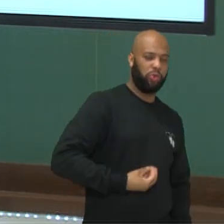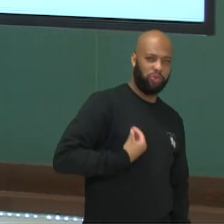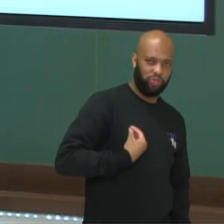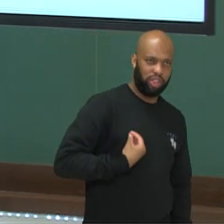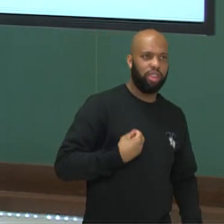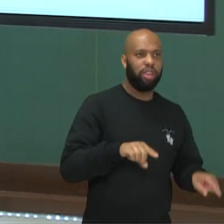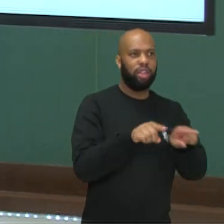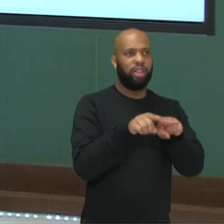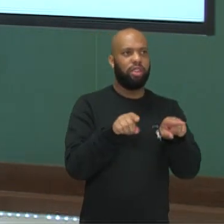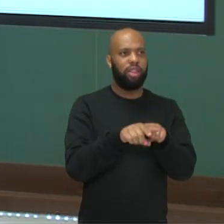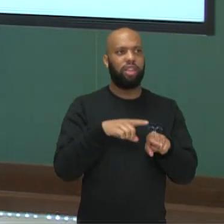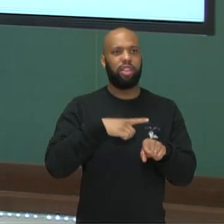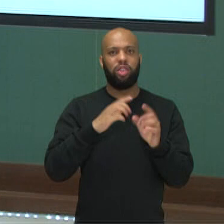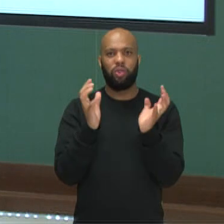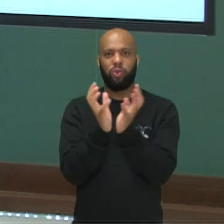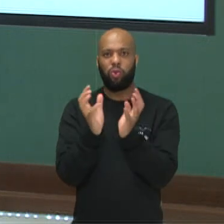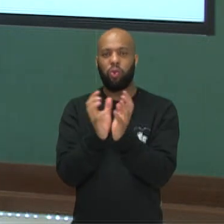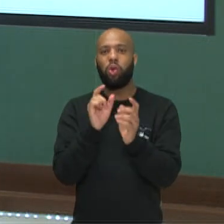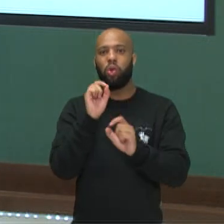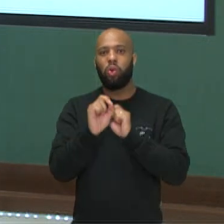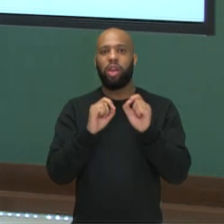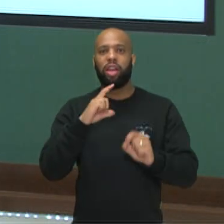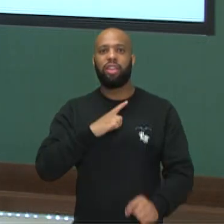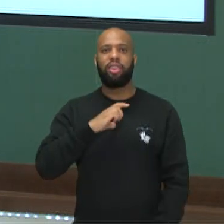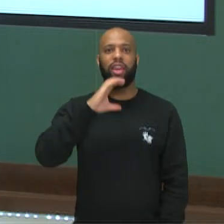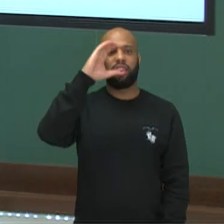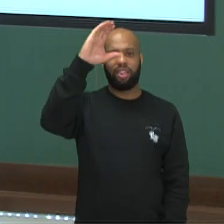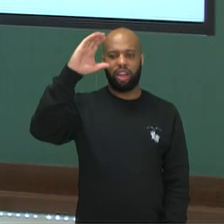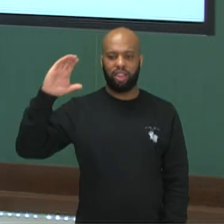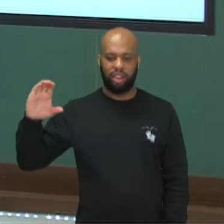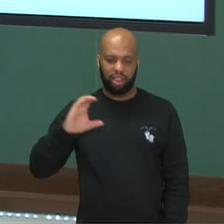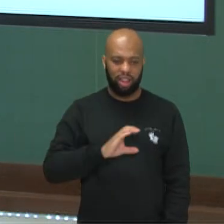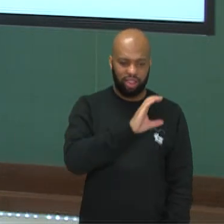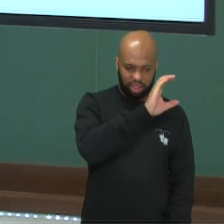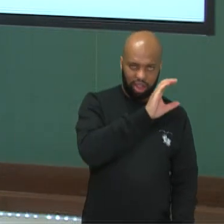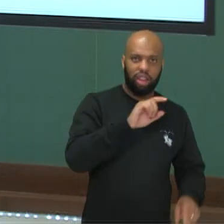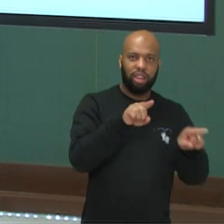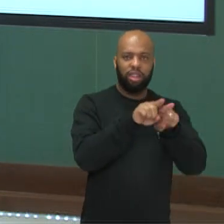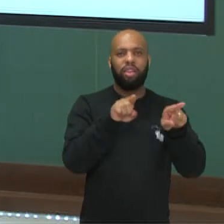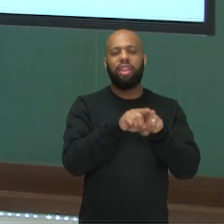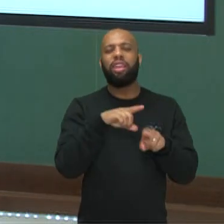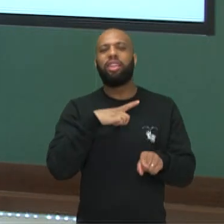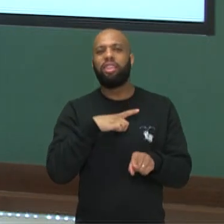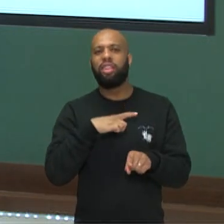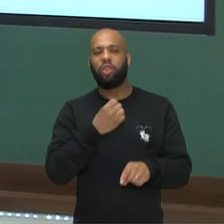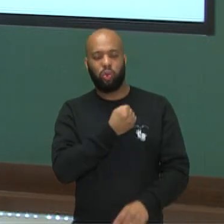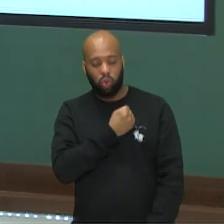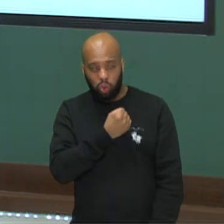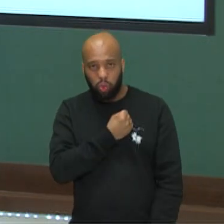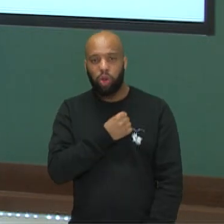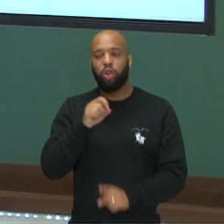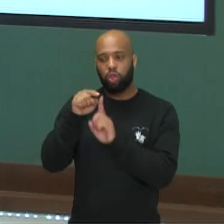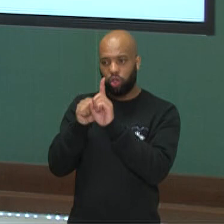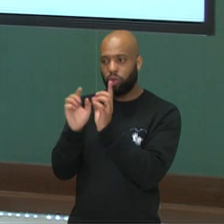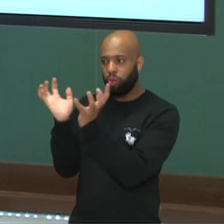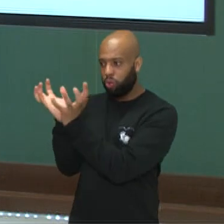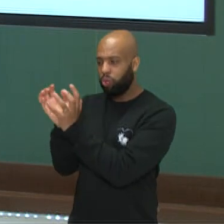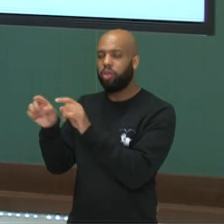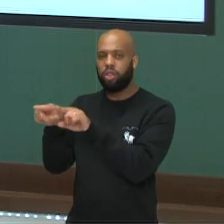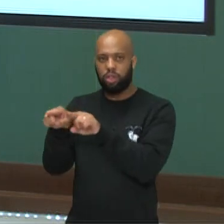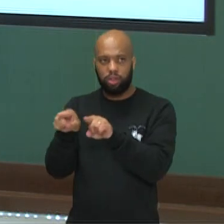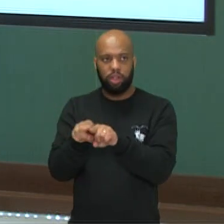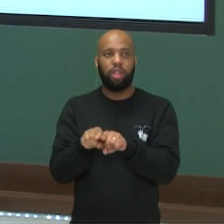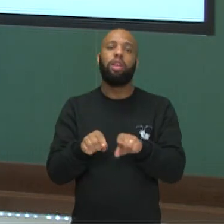classificamos as cadeias carbônicas, classificamos elementos químicos, classificamos os números e, claro, classificamos também